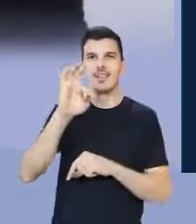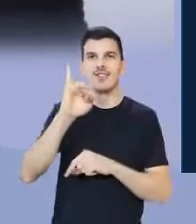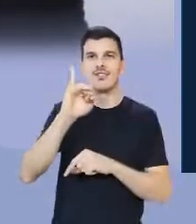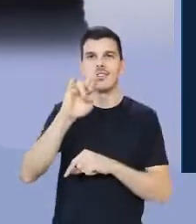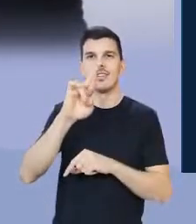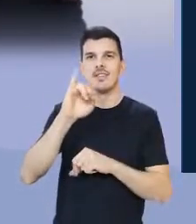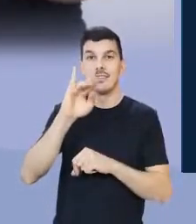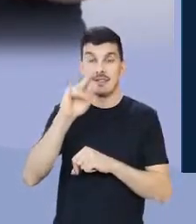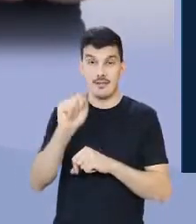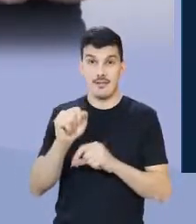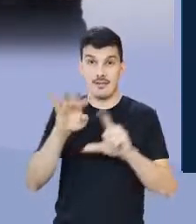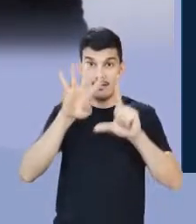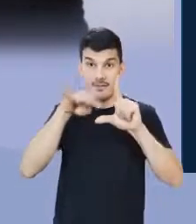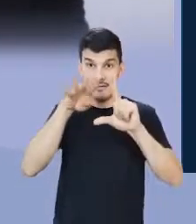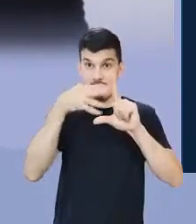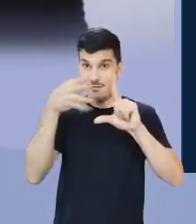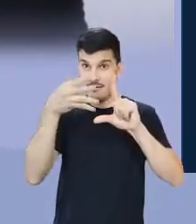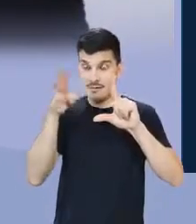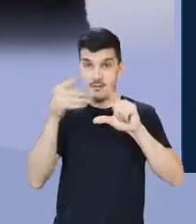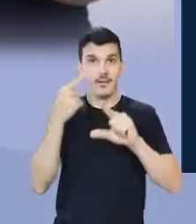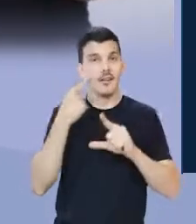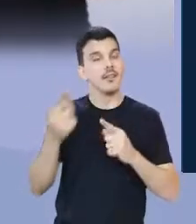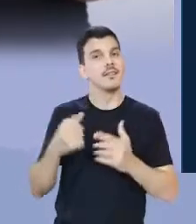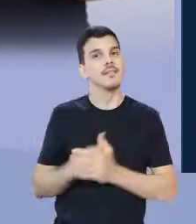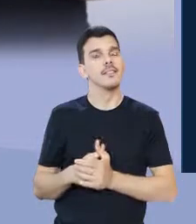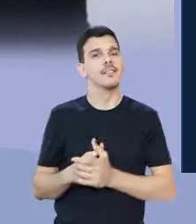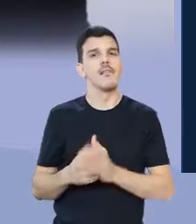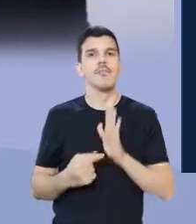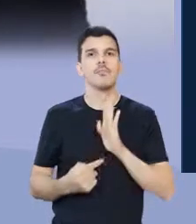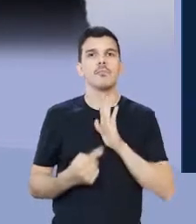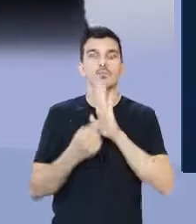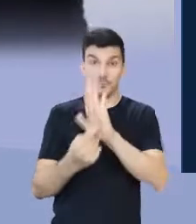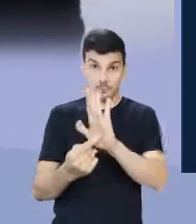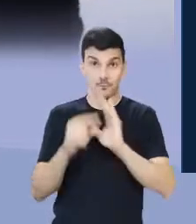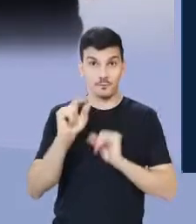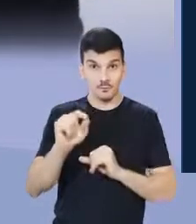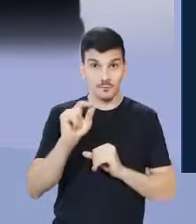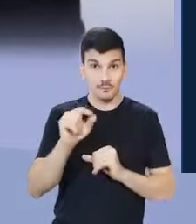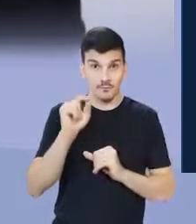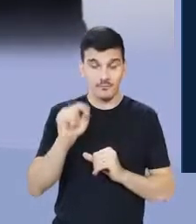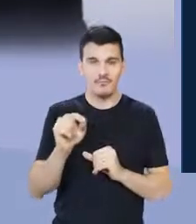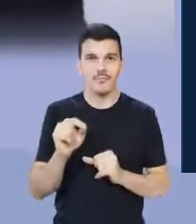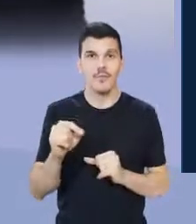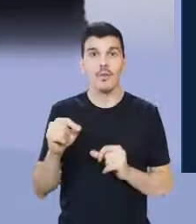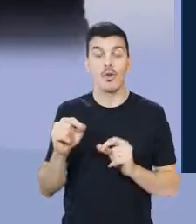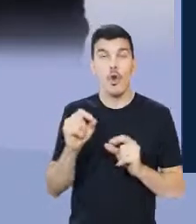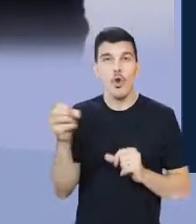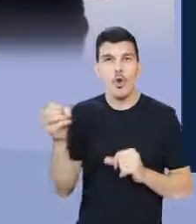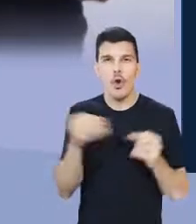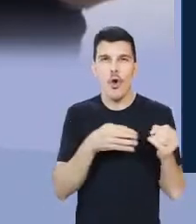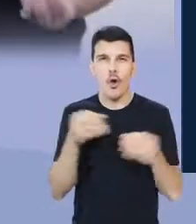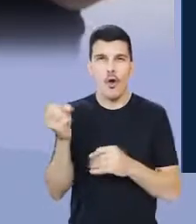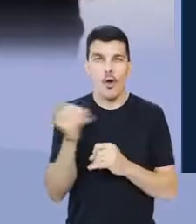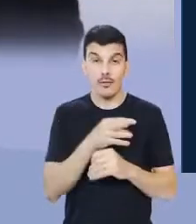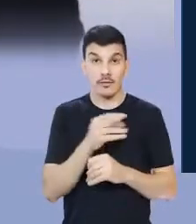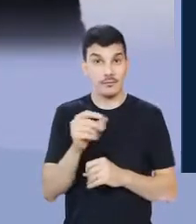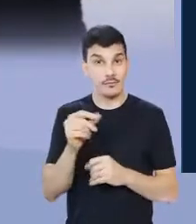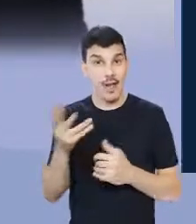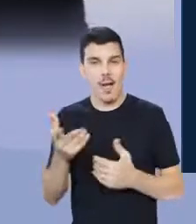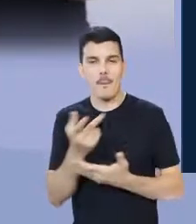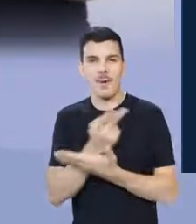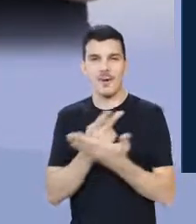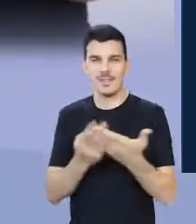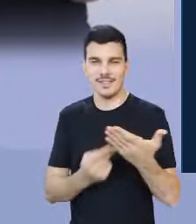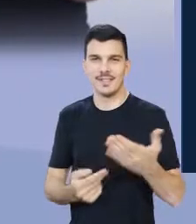tirinhas apareceram, as quadras apareceram e trouxeram uma novidade a essa